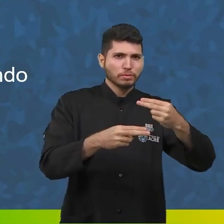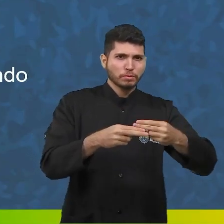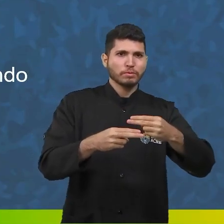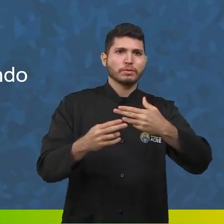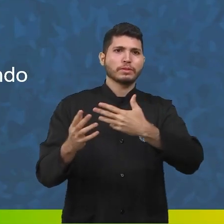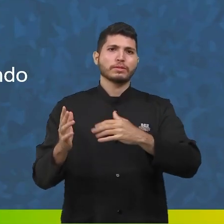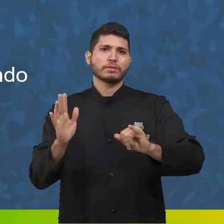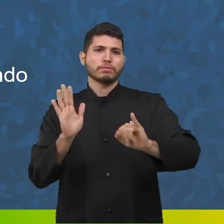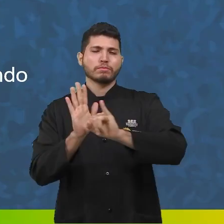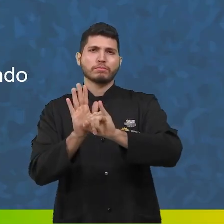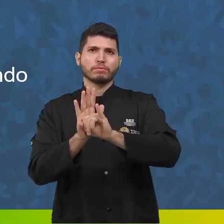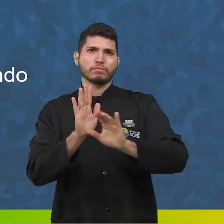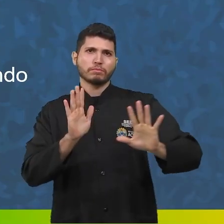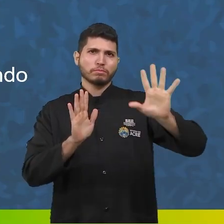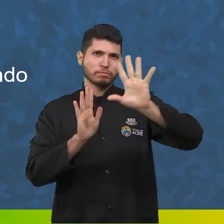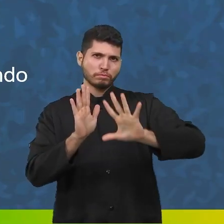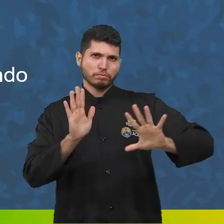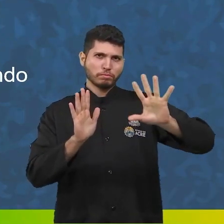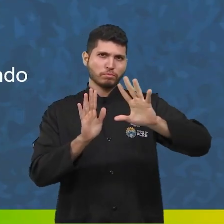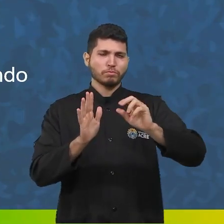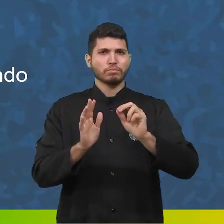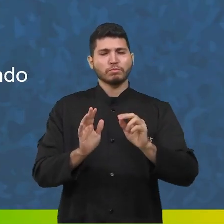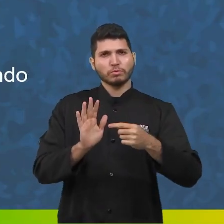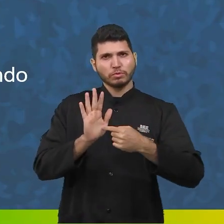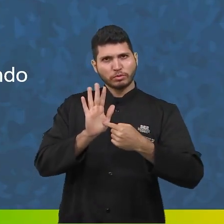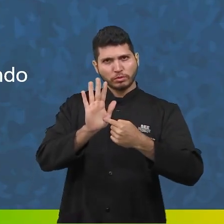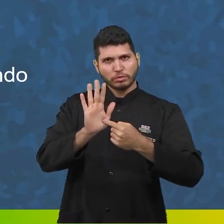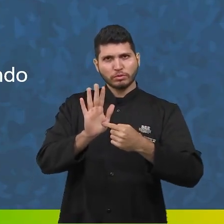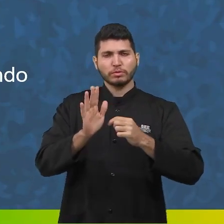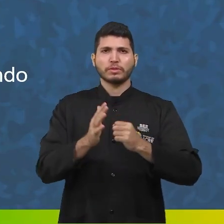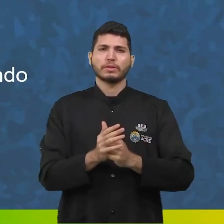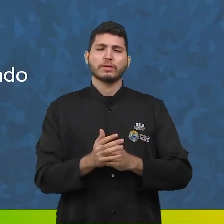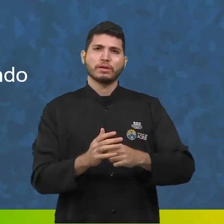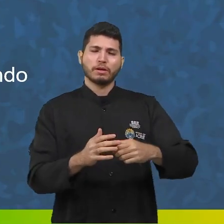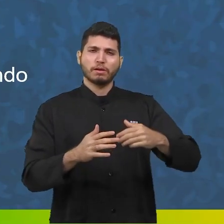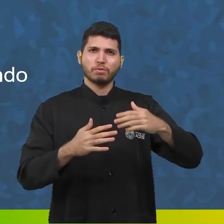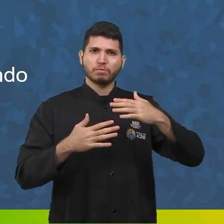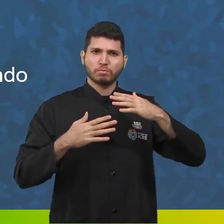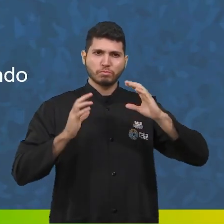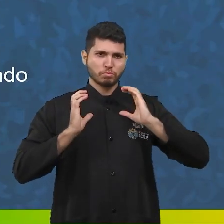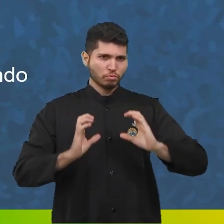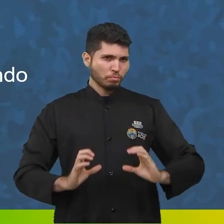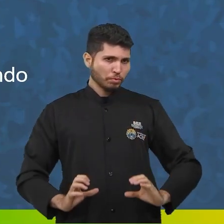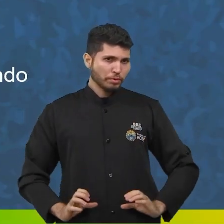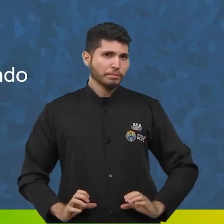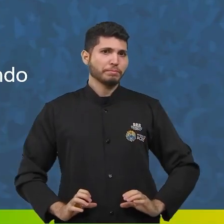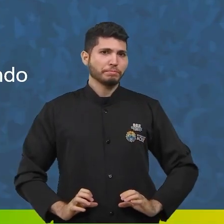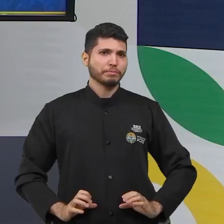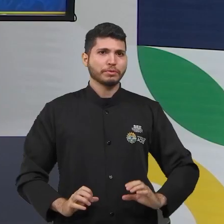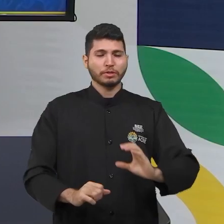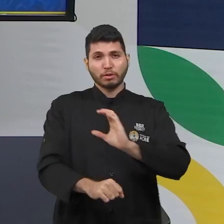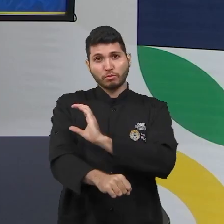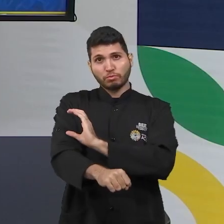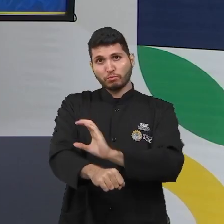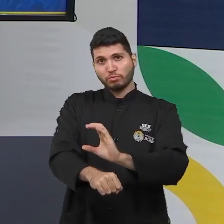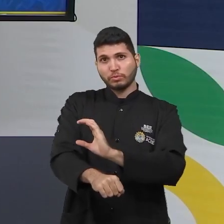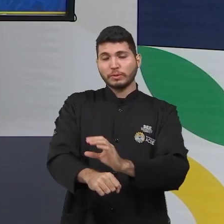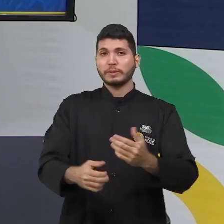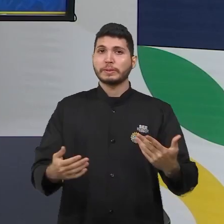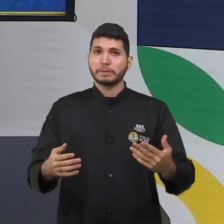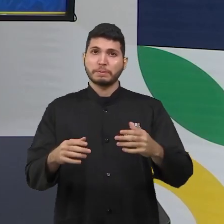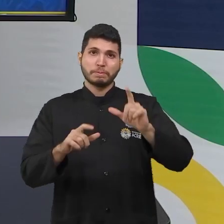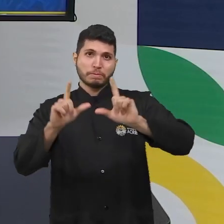a cultura e o comportamento. Então, nós observamos que a teledramaturgia ela tem uma